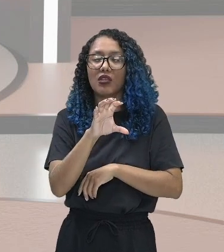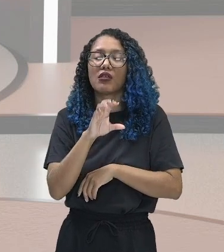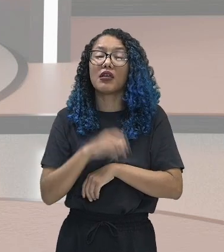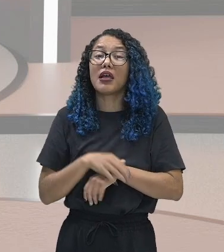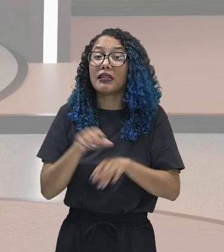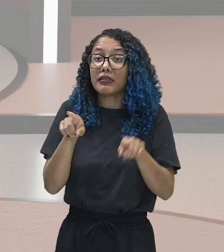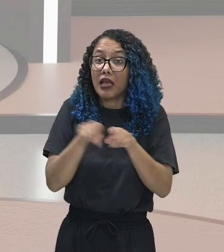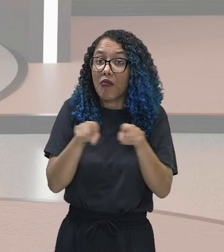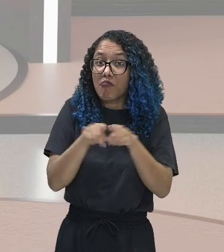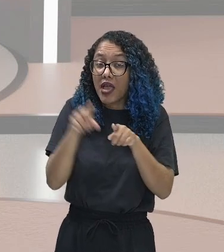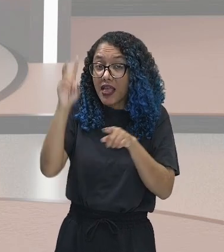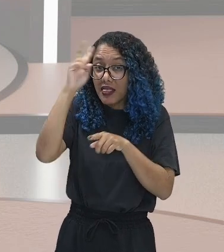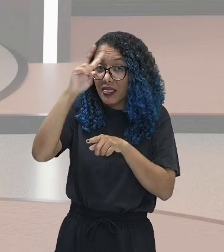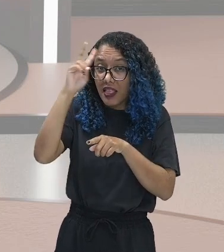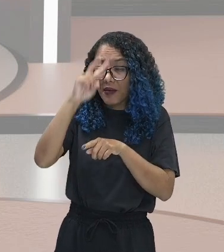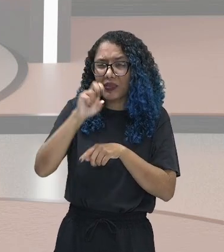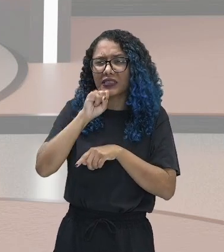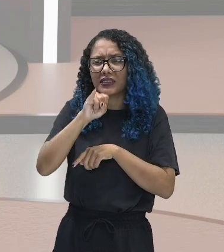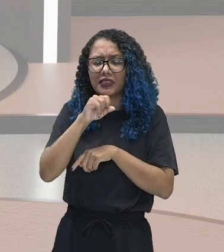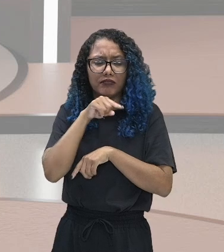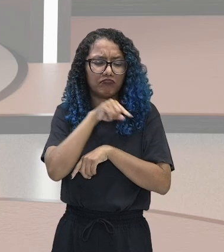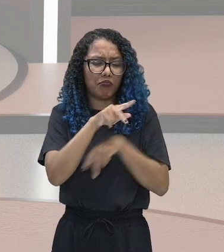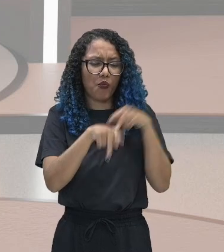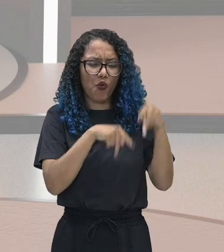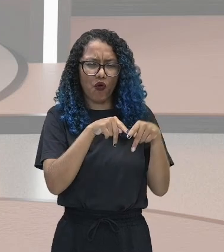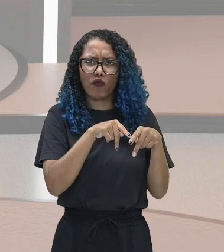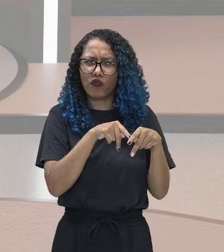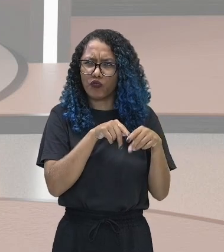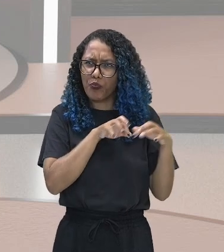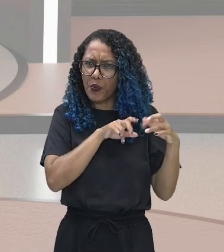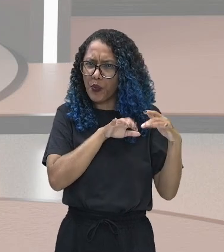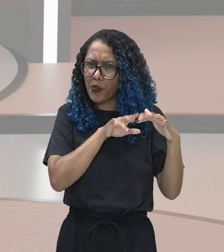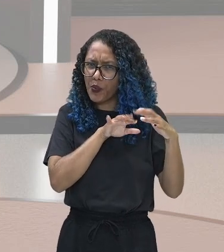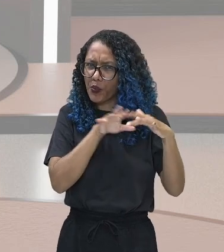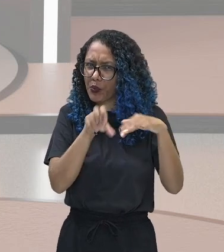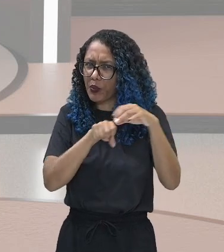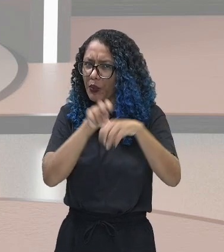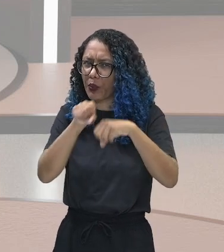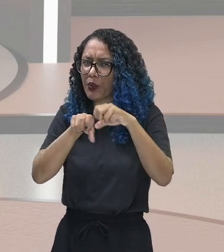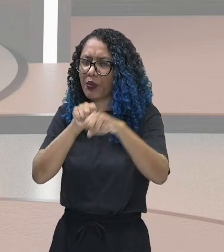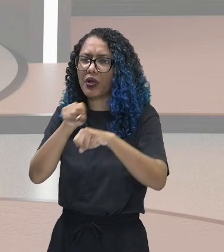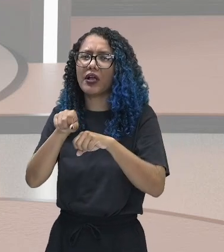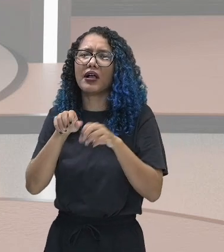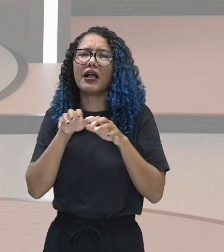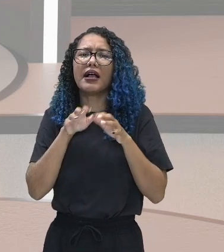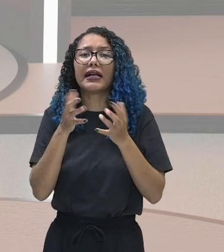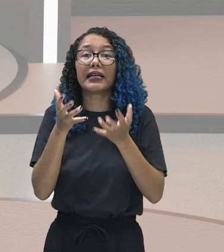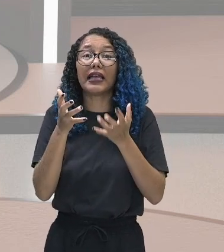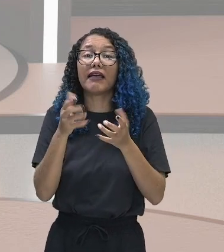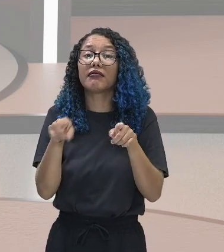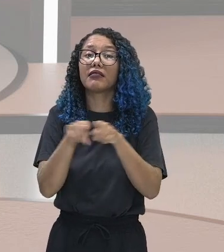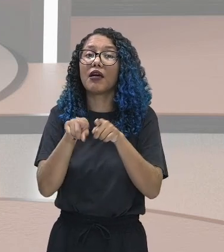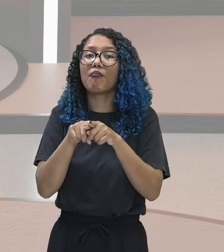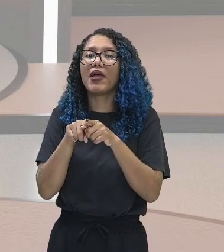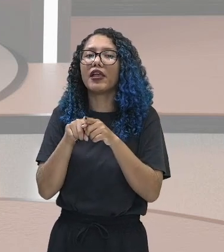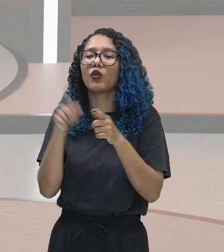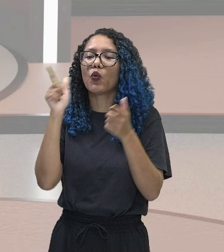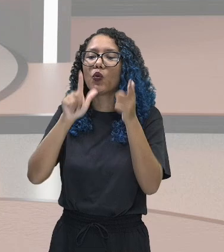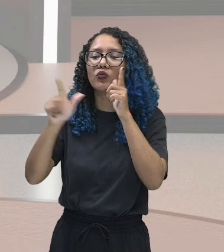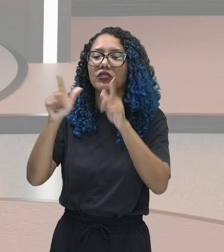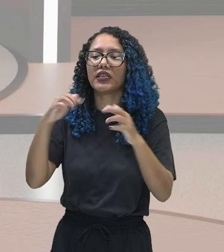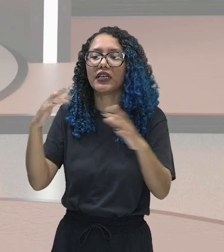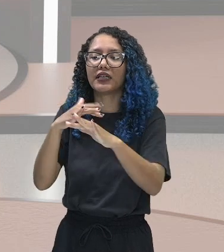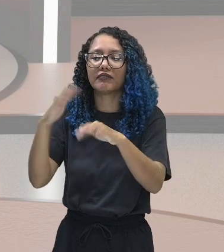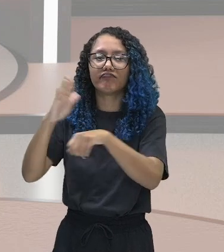o Império Persa está começando a se expandir, ele vai, então, buscar o quê? As cidades-estados. Lembra